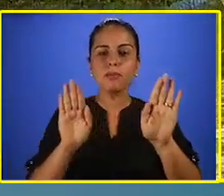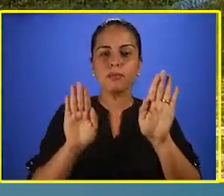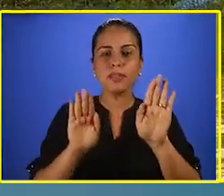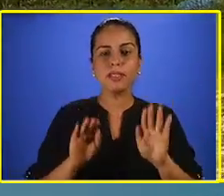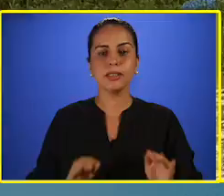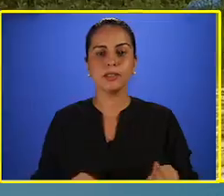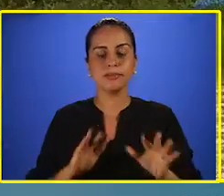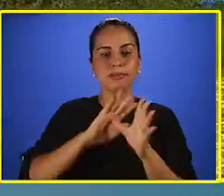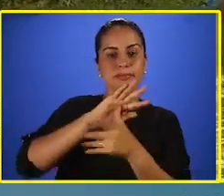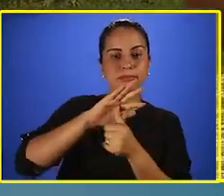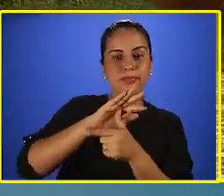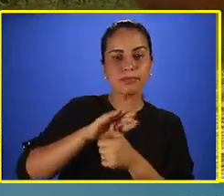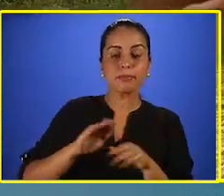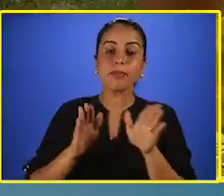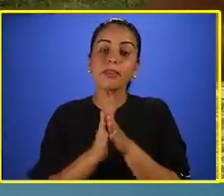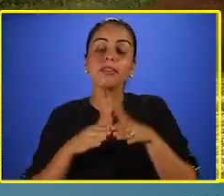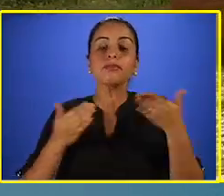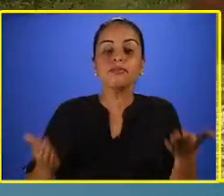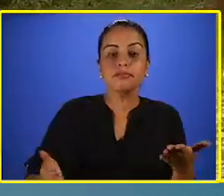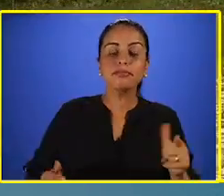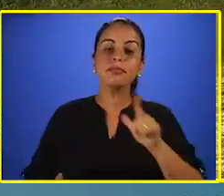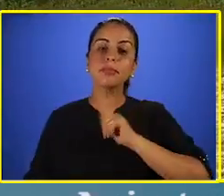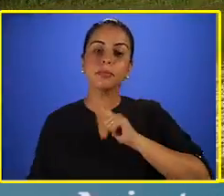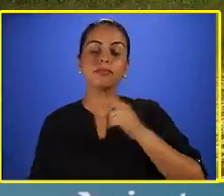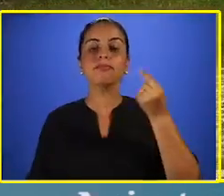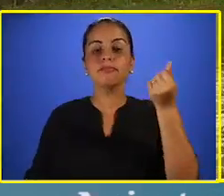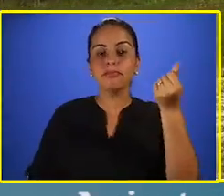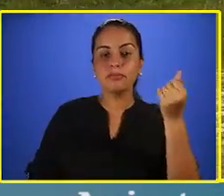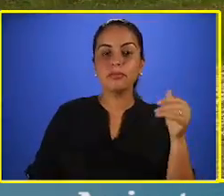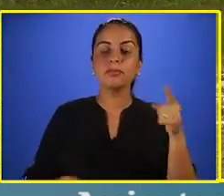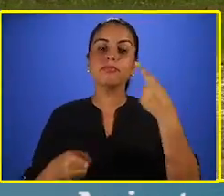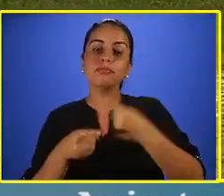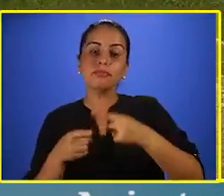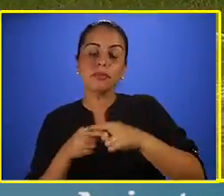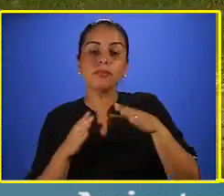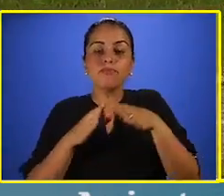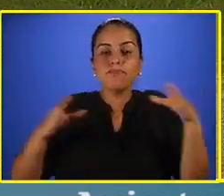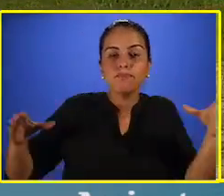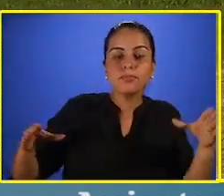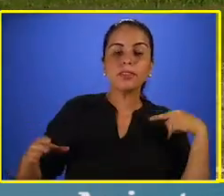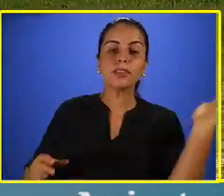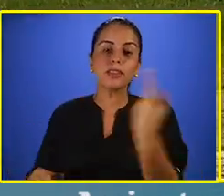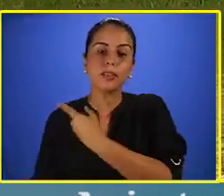vamos combater a corrupção e acabar com os cabides de emprego. Assim teremos verbas